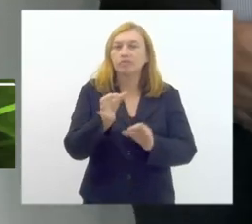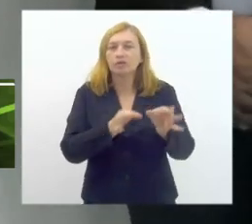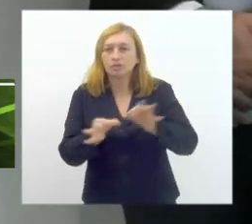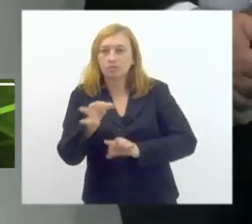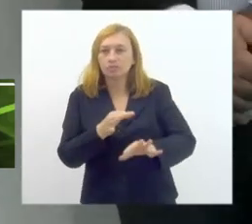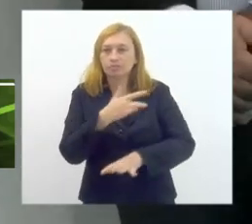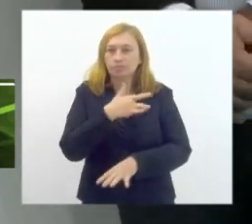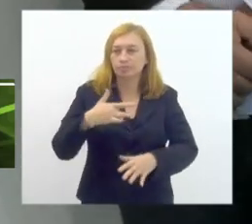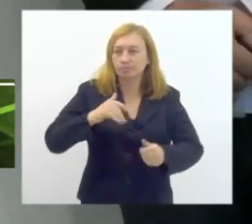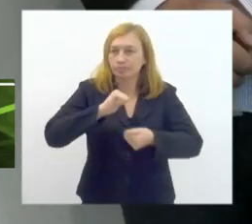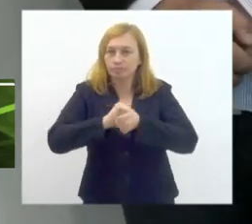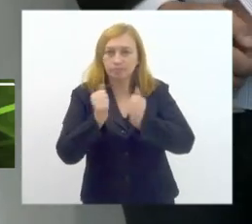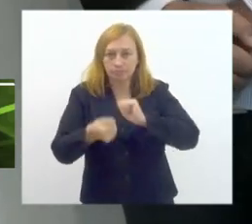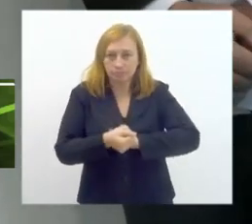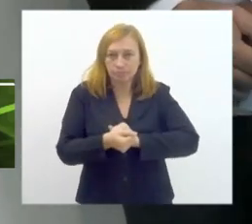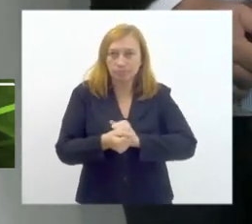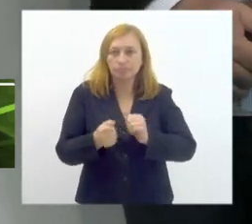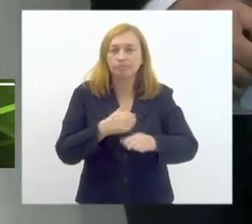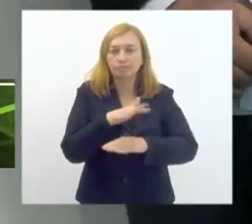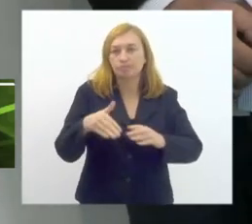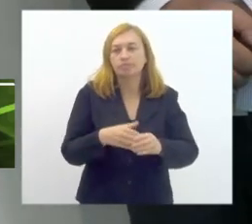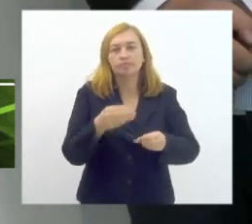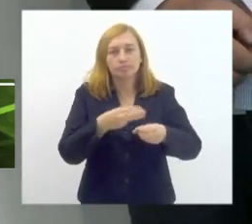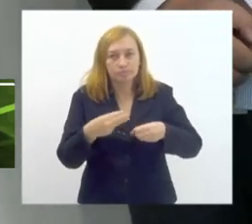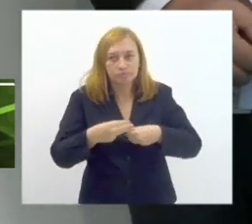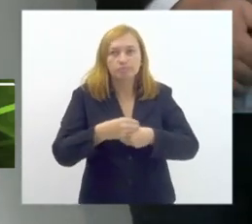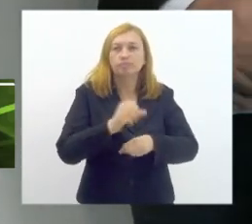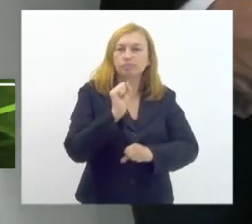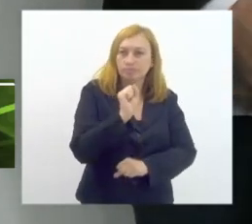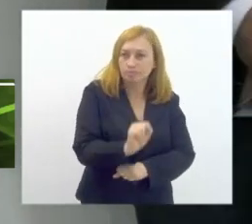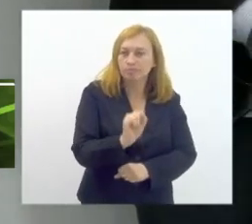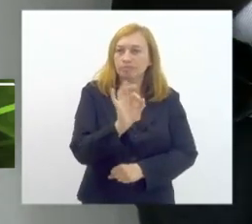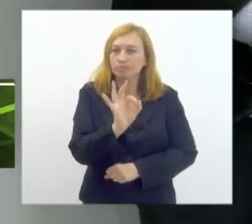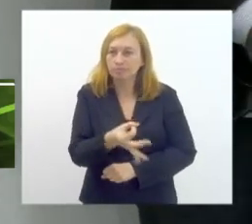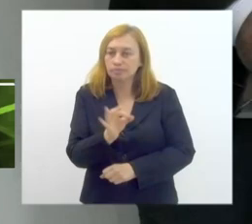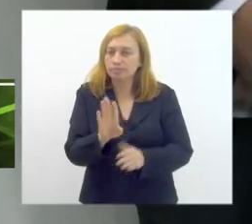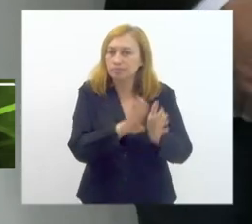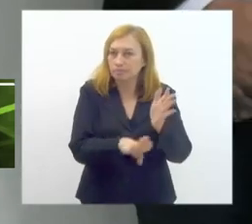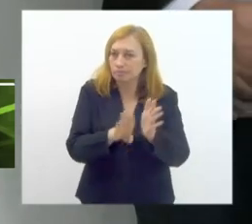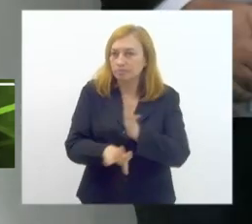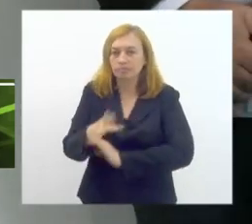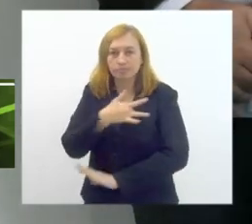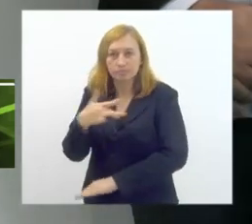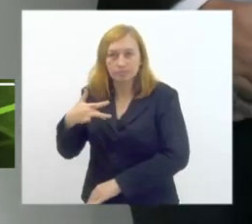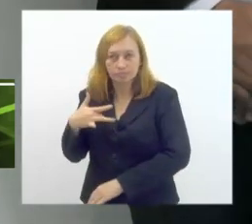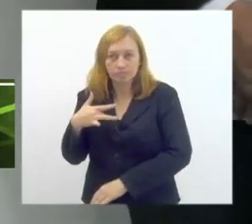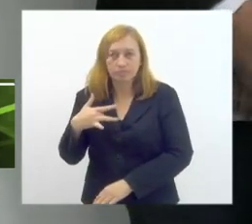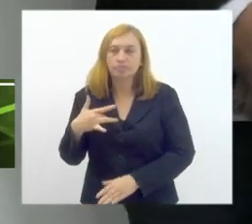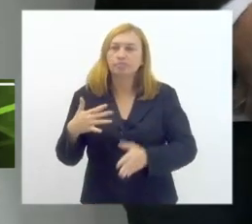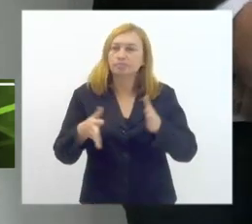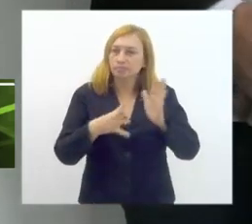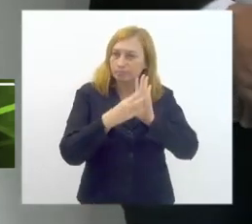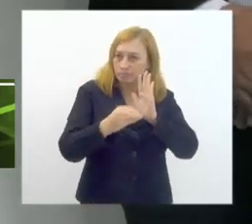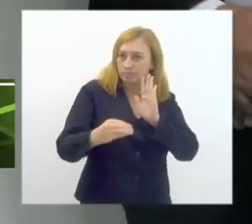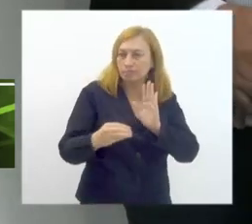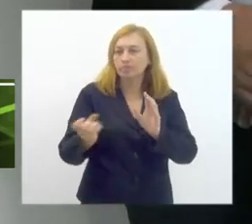vão ter que ser adaptados em boa parte dos municípios para que possam efetivamente fazer os gastos de saúde nessa modalidade de consórcio.